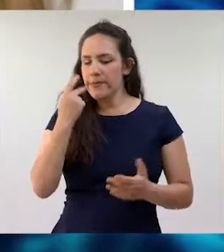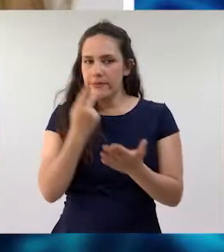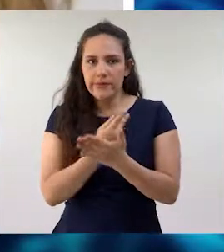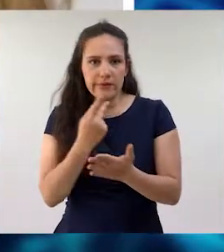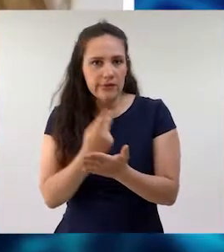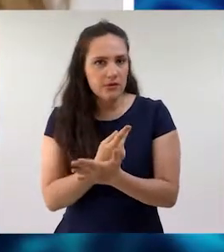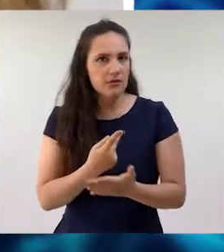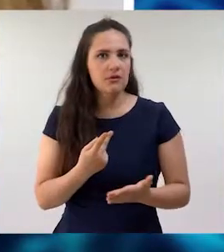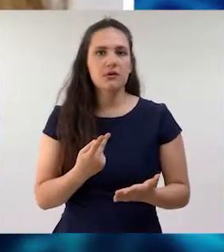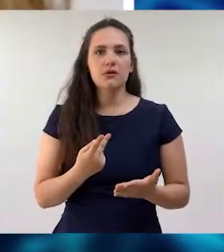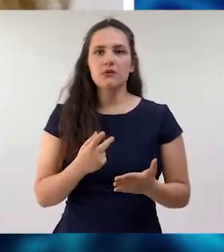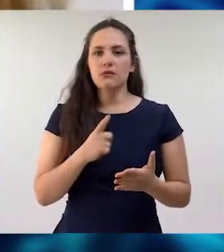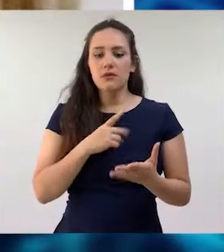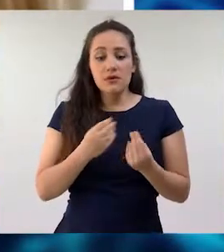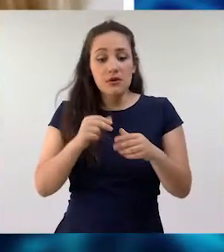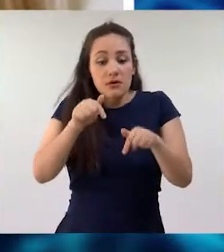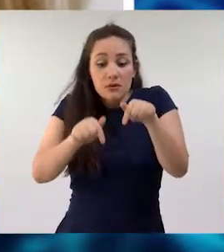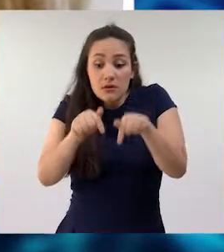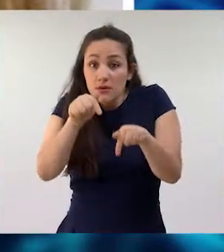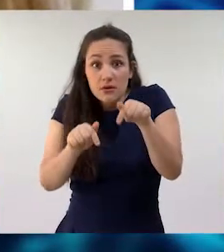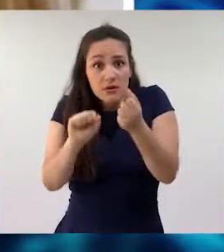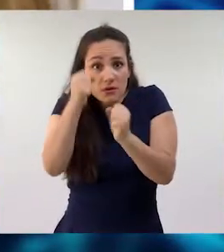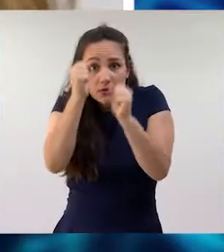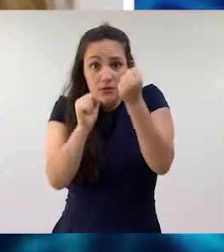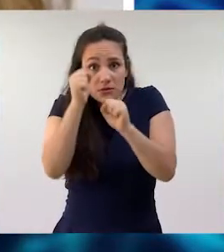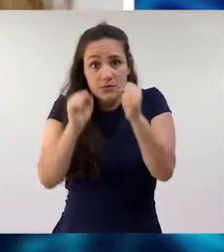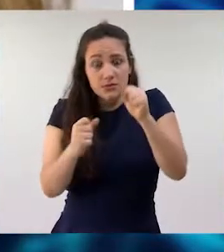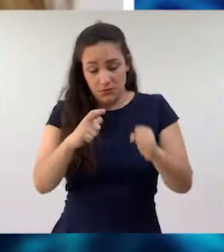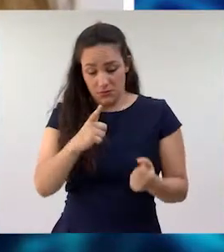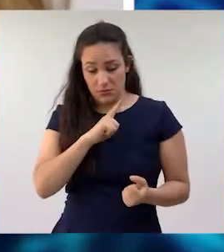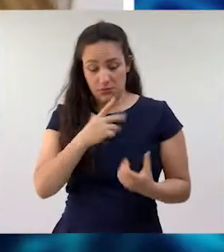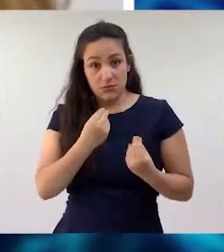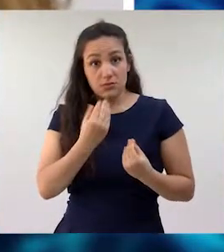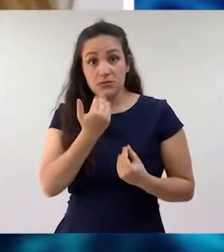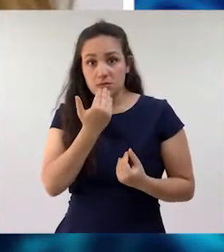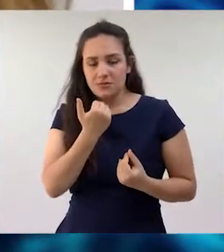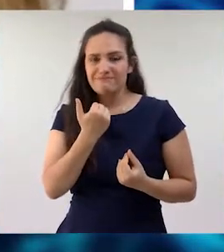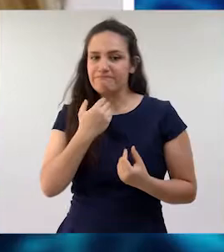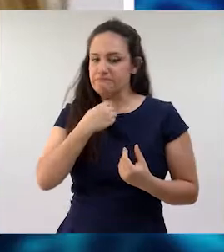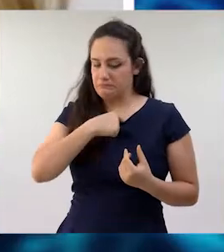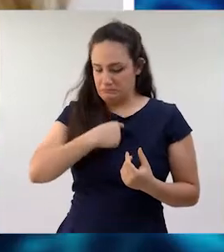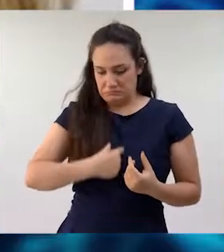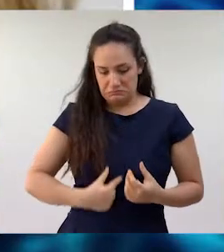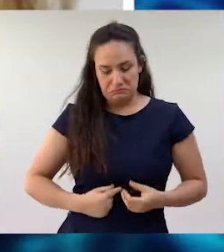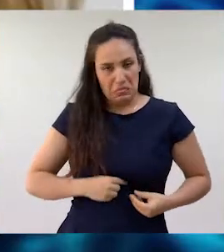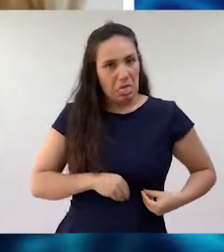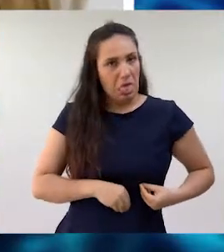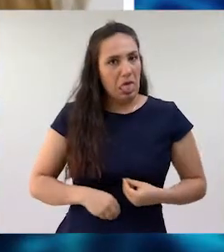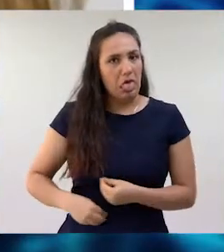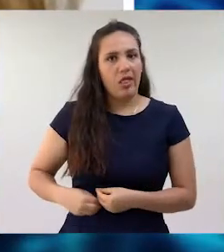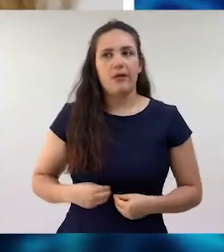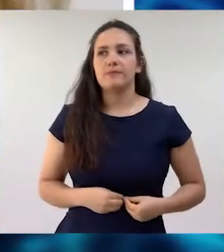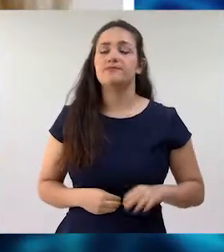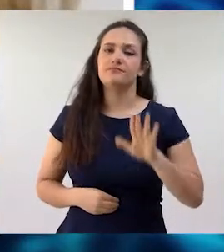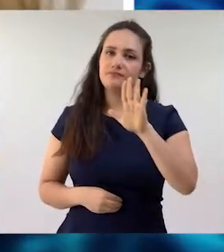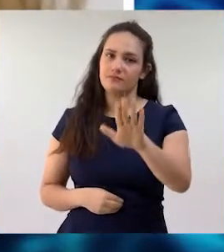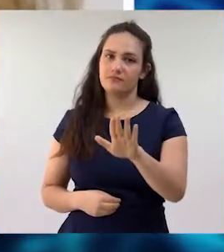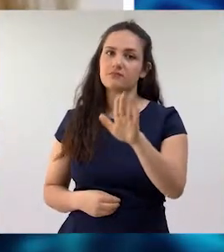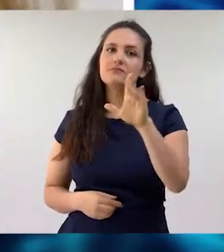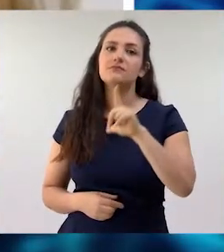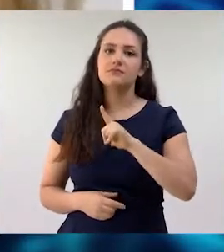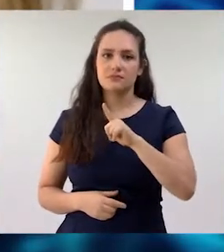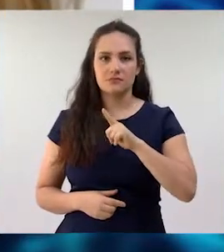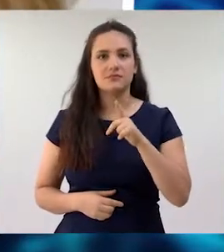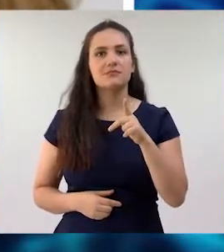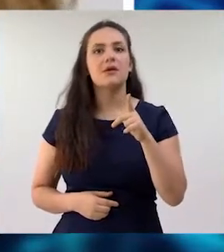não saudáveis, comida muito industrializada, e obviamente que a longevidade da